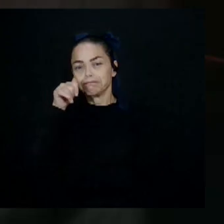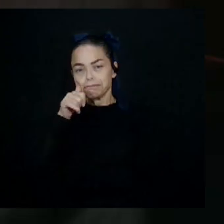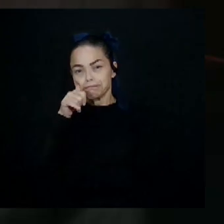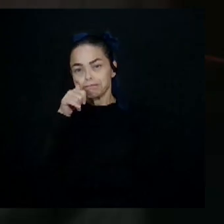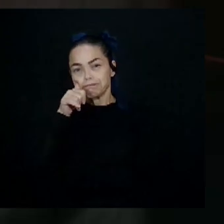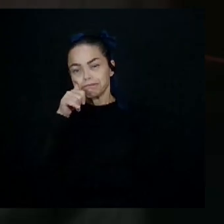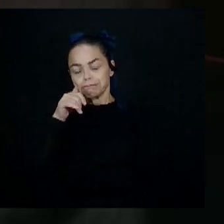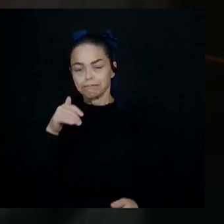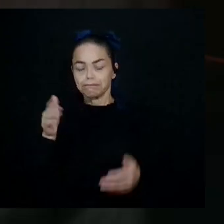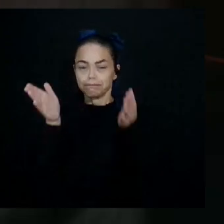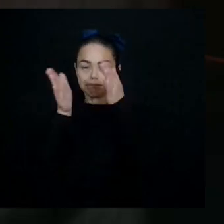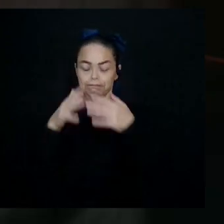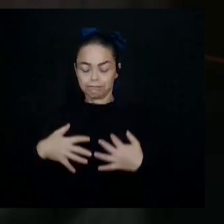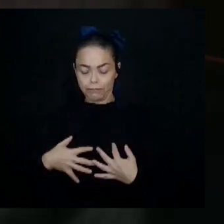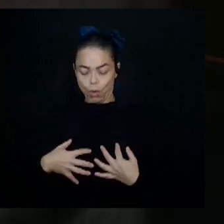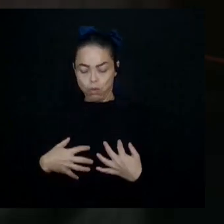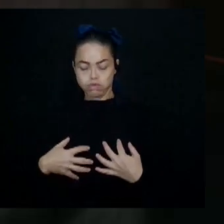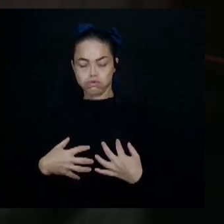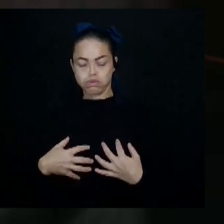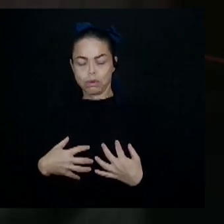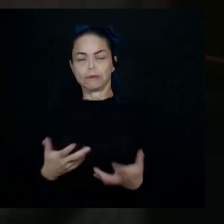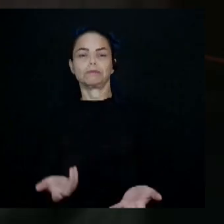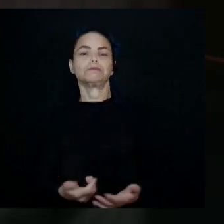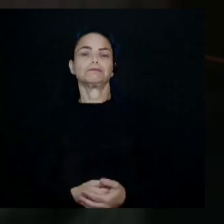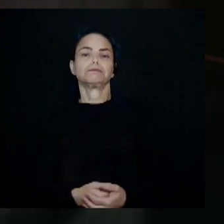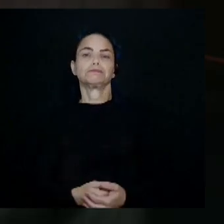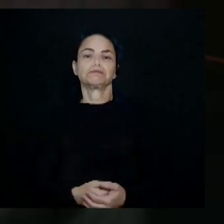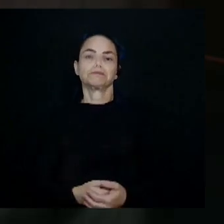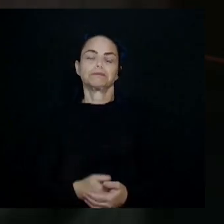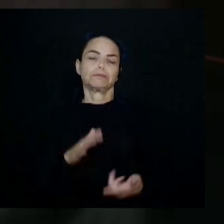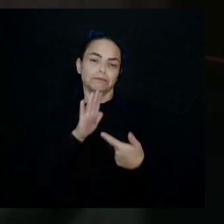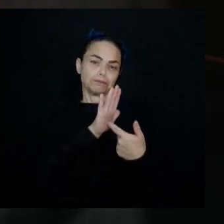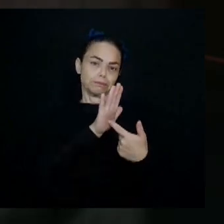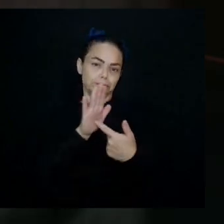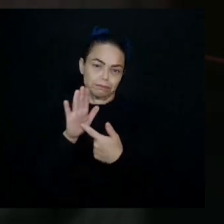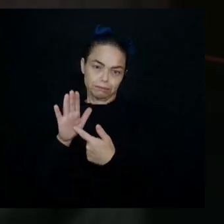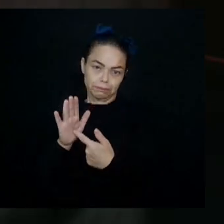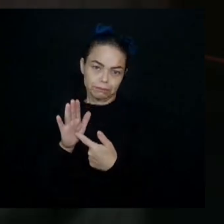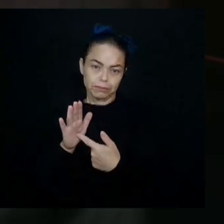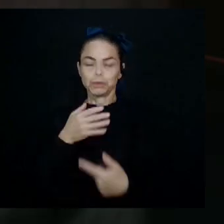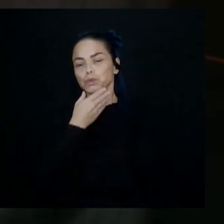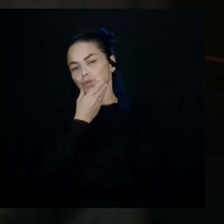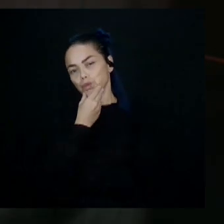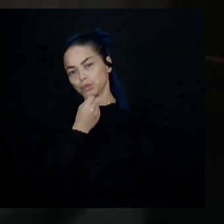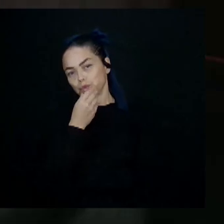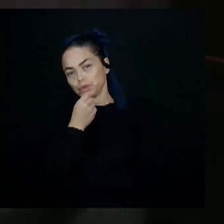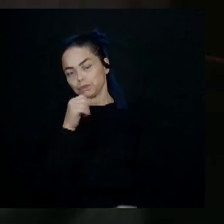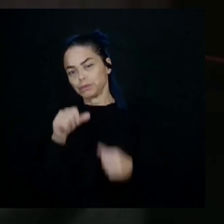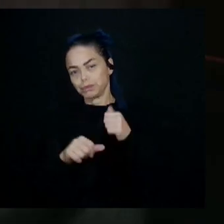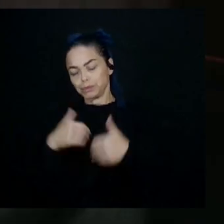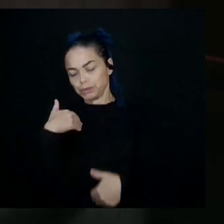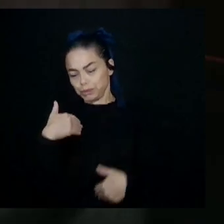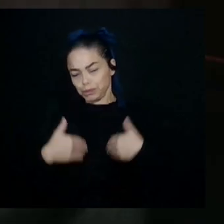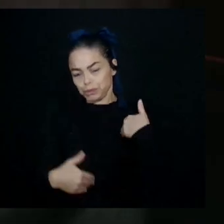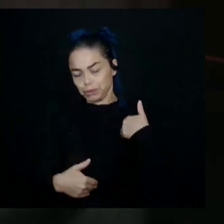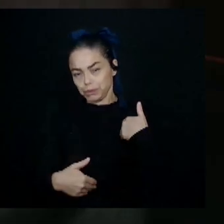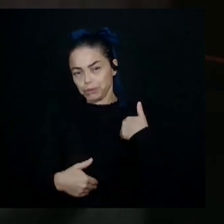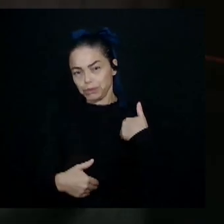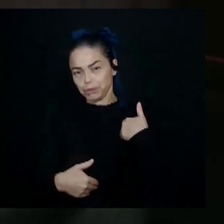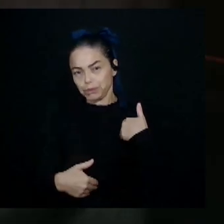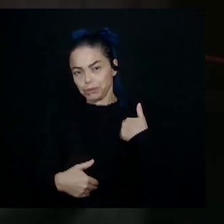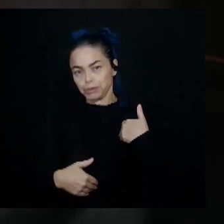o seio e tal, então ela vai mostrar mais do que o menino essa puberdade precoce.